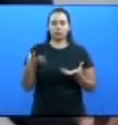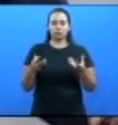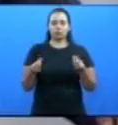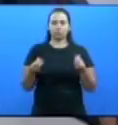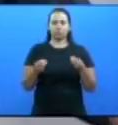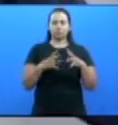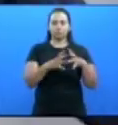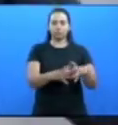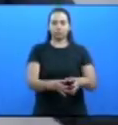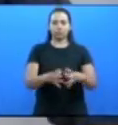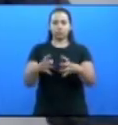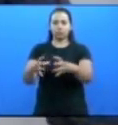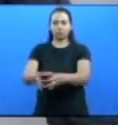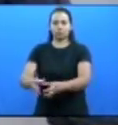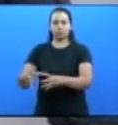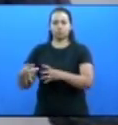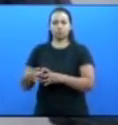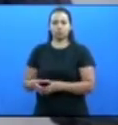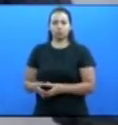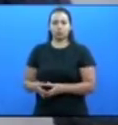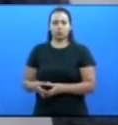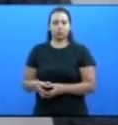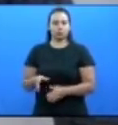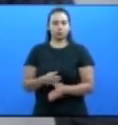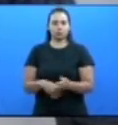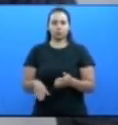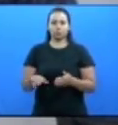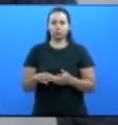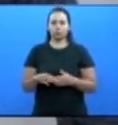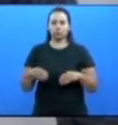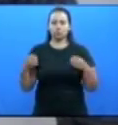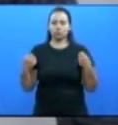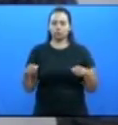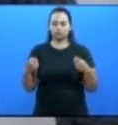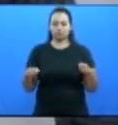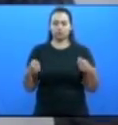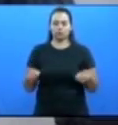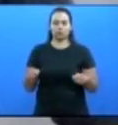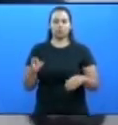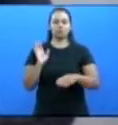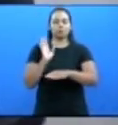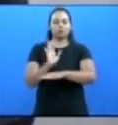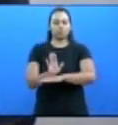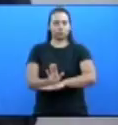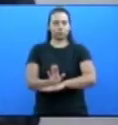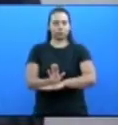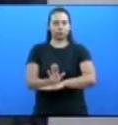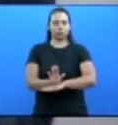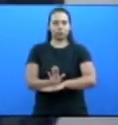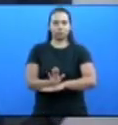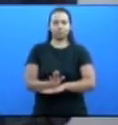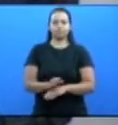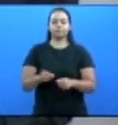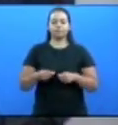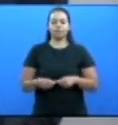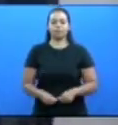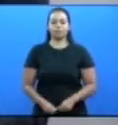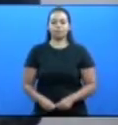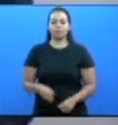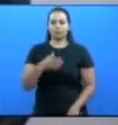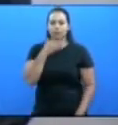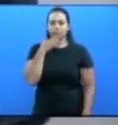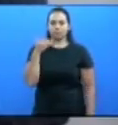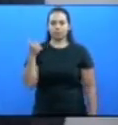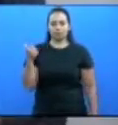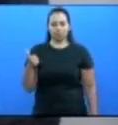Guanabara, Brasília, o Pedro Perri. Então, são vários bairros que, nesse dia da audiência pública, a comunidade se fez